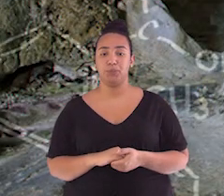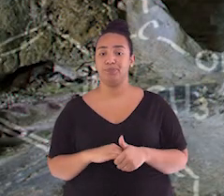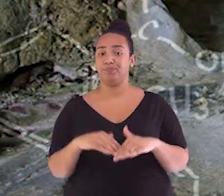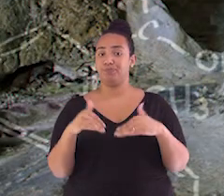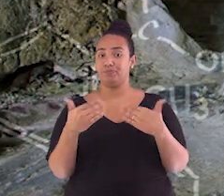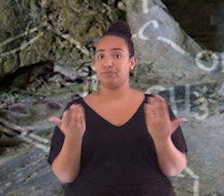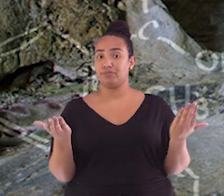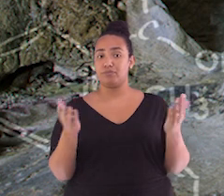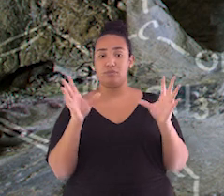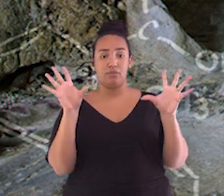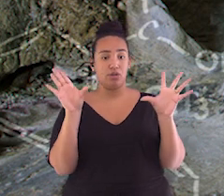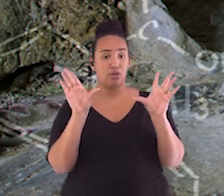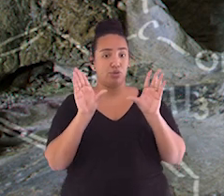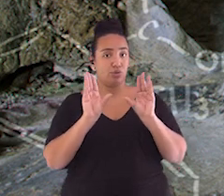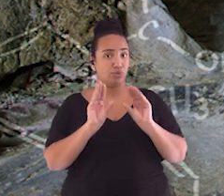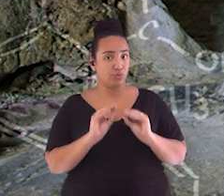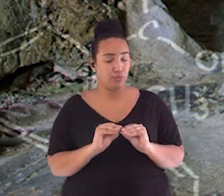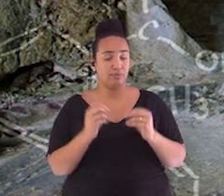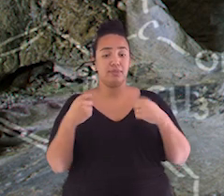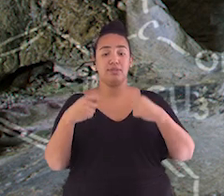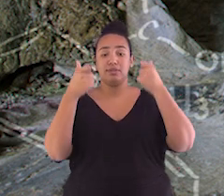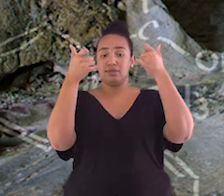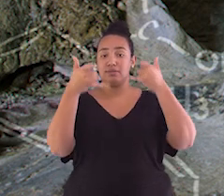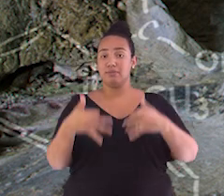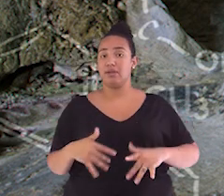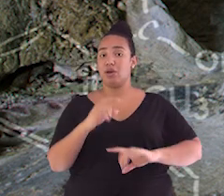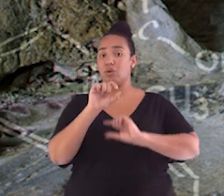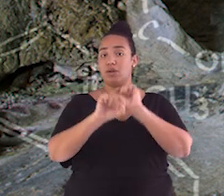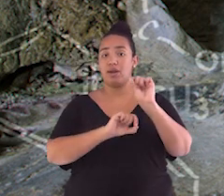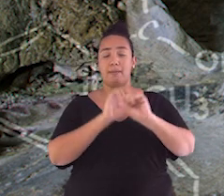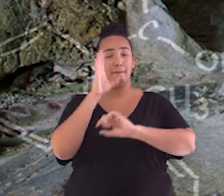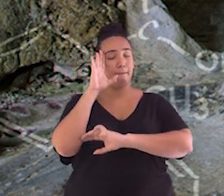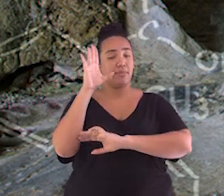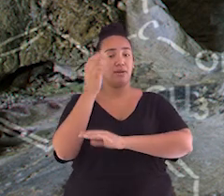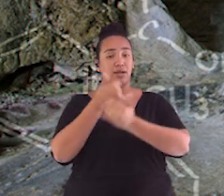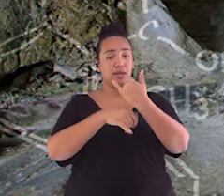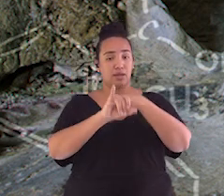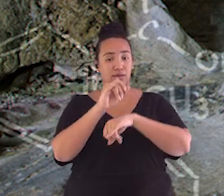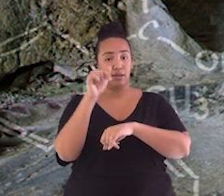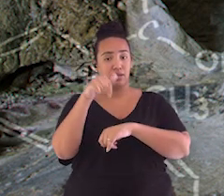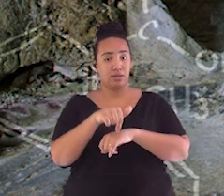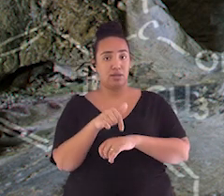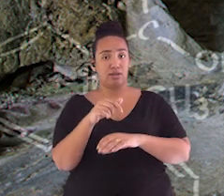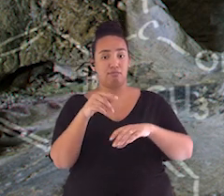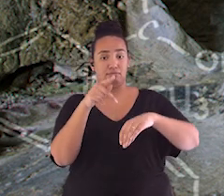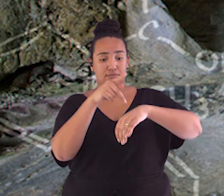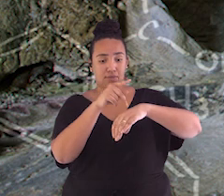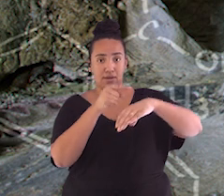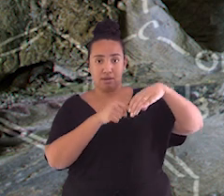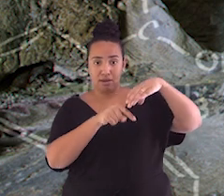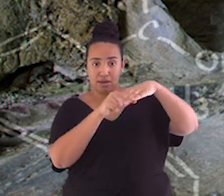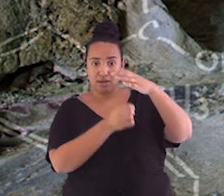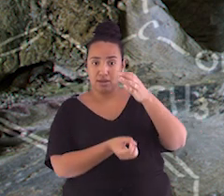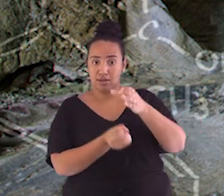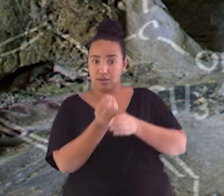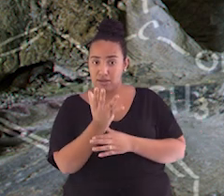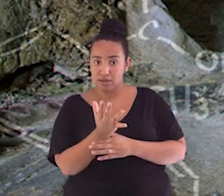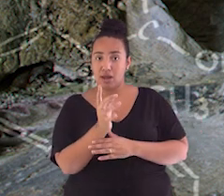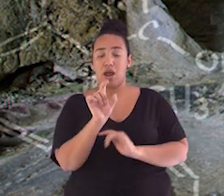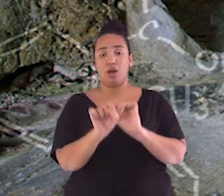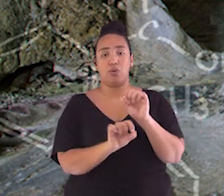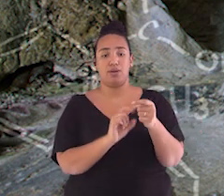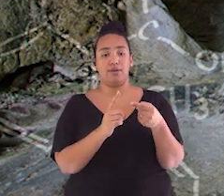bem resumida, podemos dizer que os principais elementos químicos que formam as cavernas são o minério de